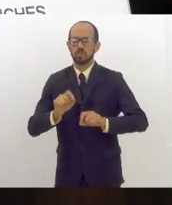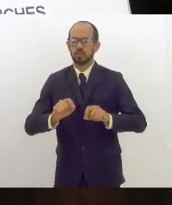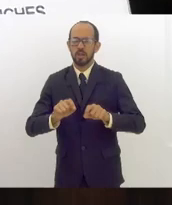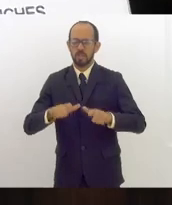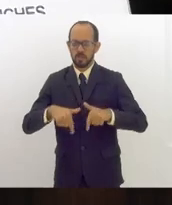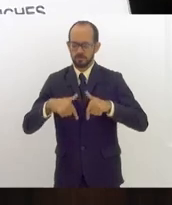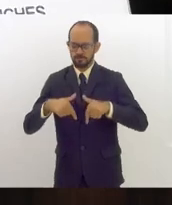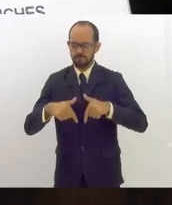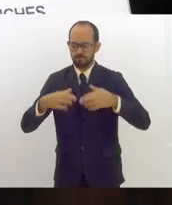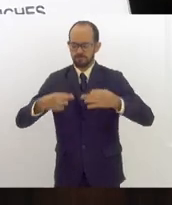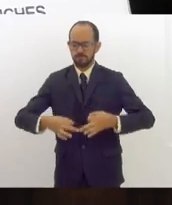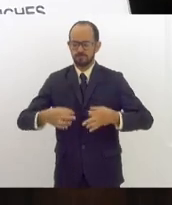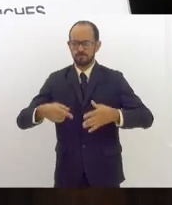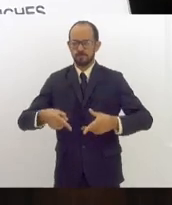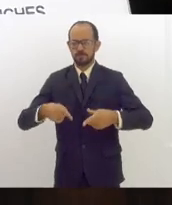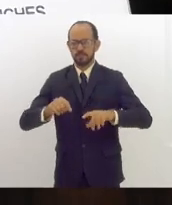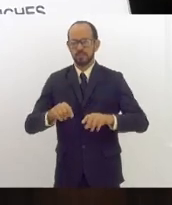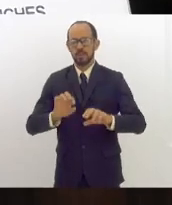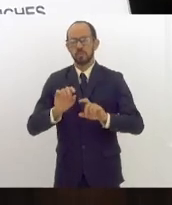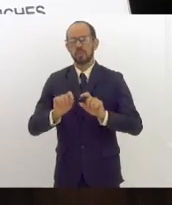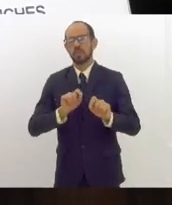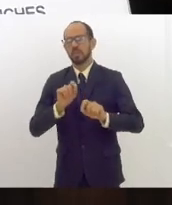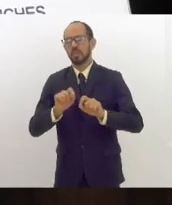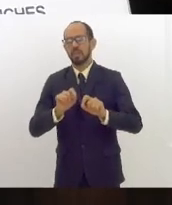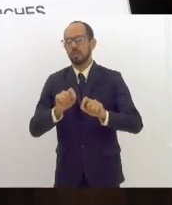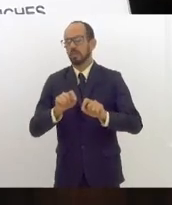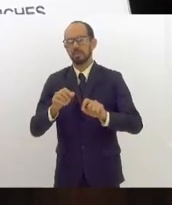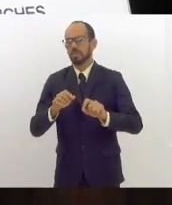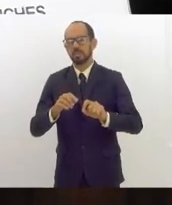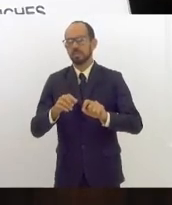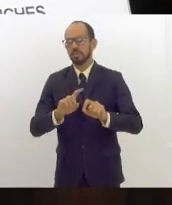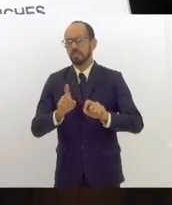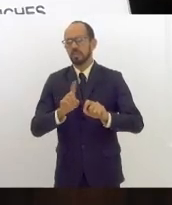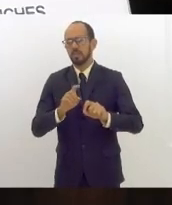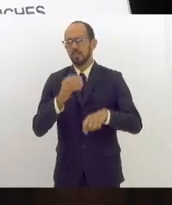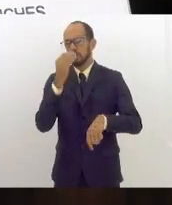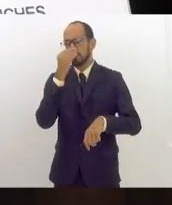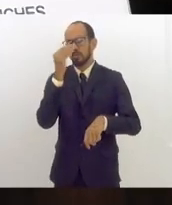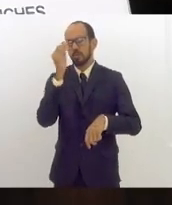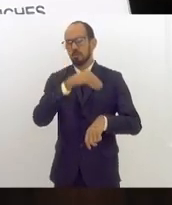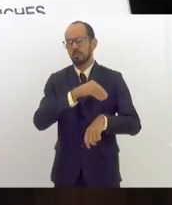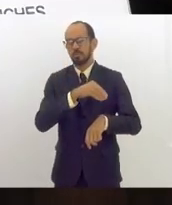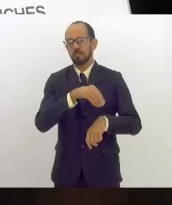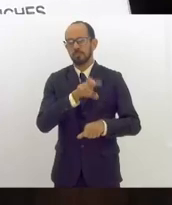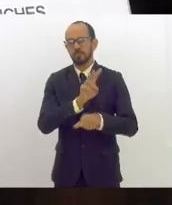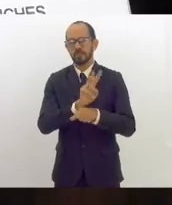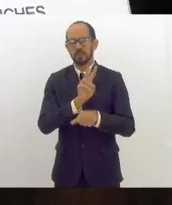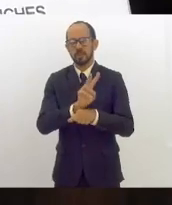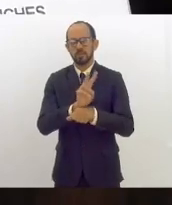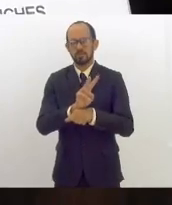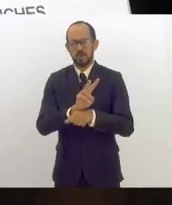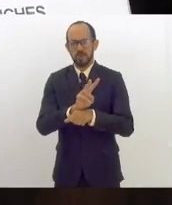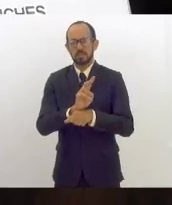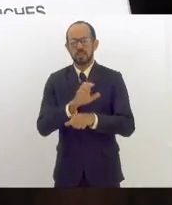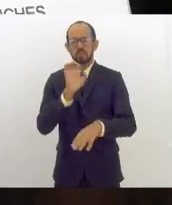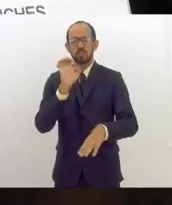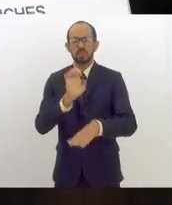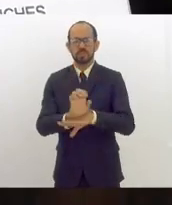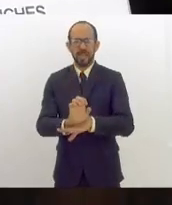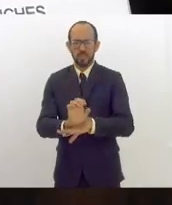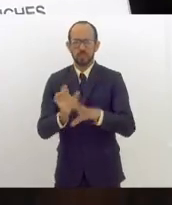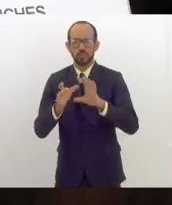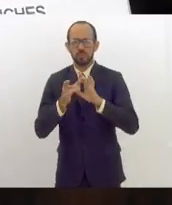postura que foi tomada a postura que a tomada até agora enfim que não abriu mão da defesa do Estado democrático direito não abre o mundo da democracia